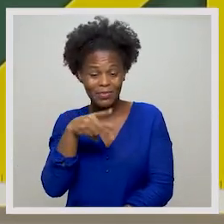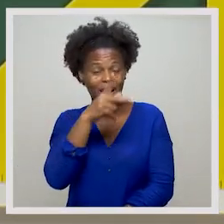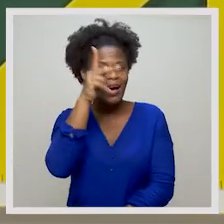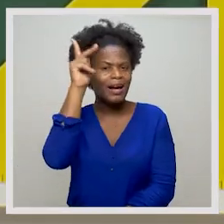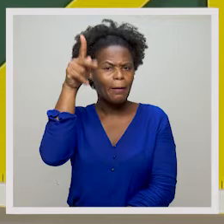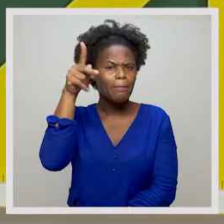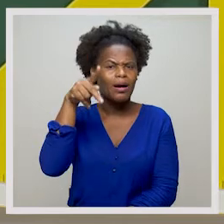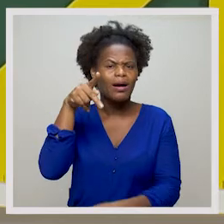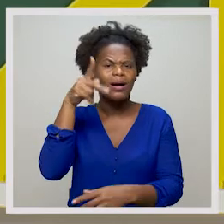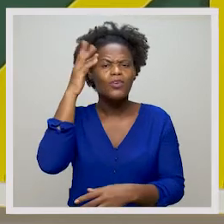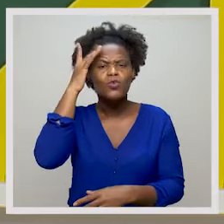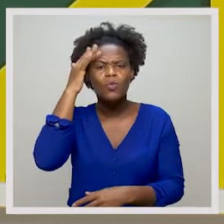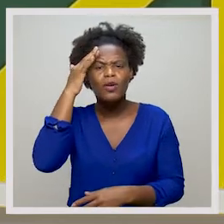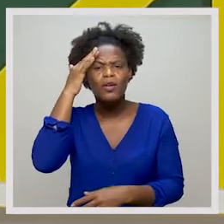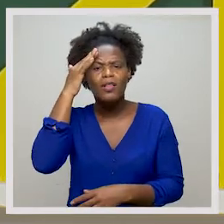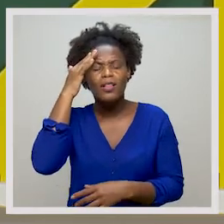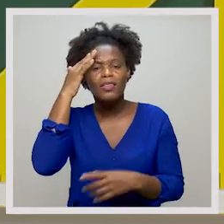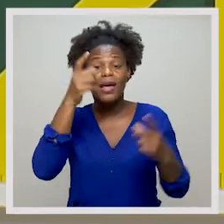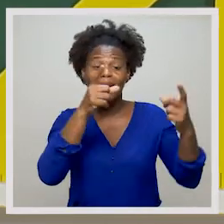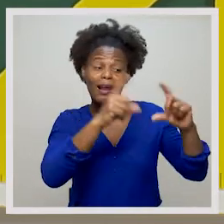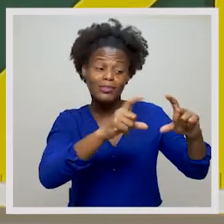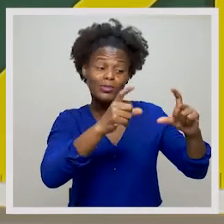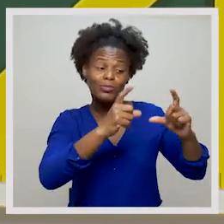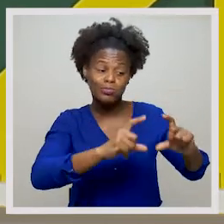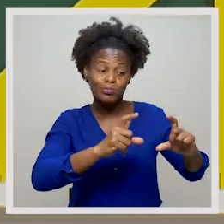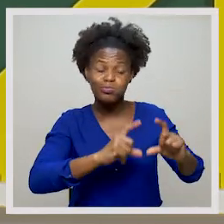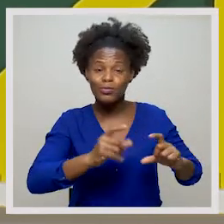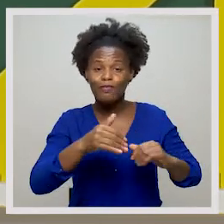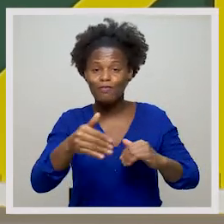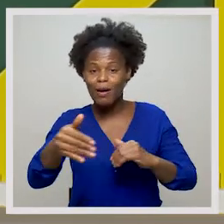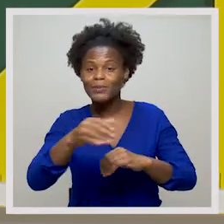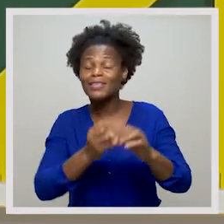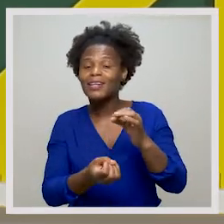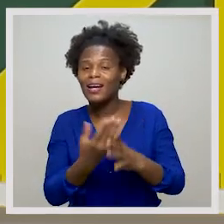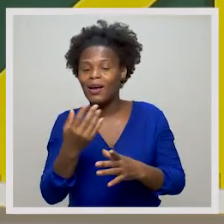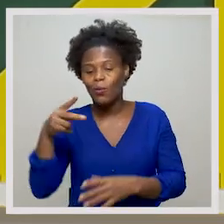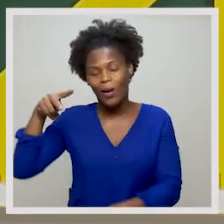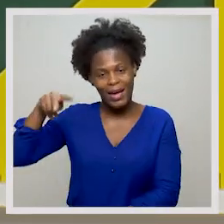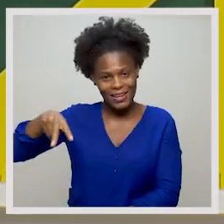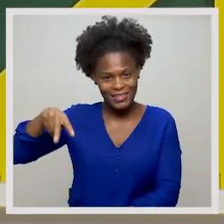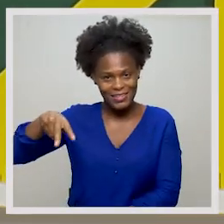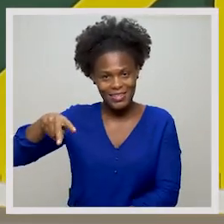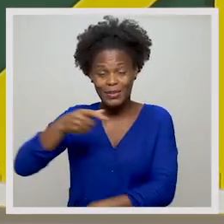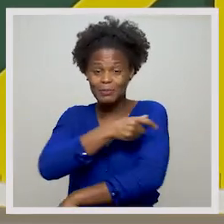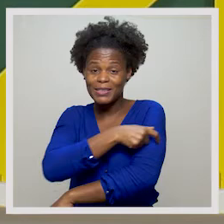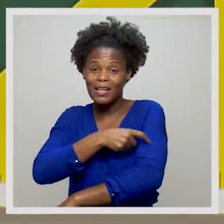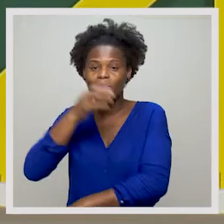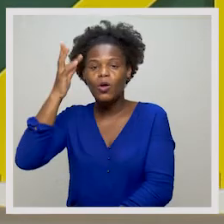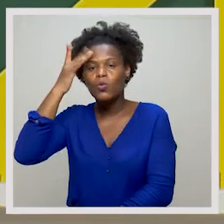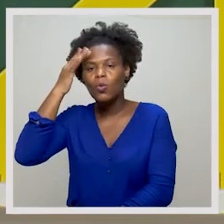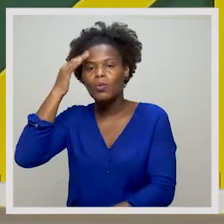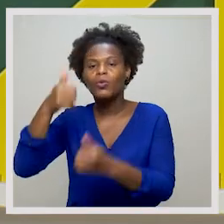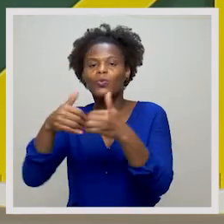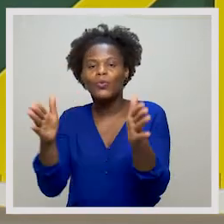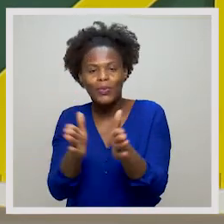K está ali a representar o número de classes que vamos formar. E o n está a representar o